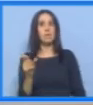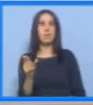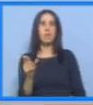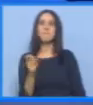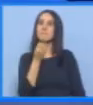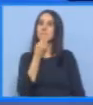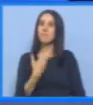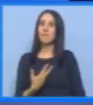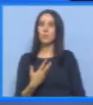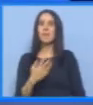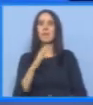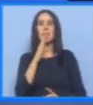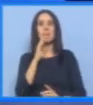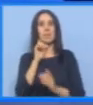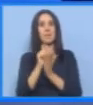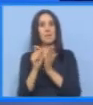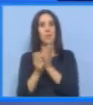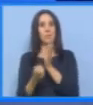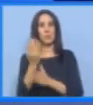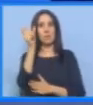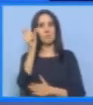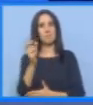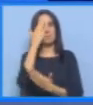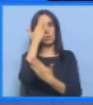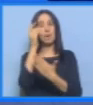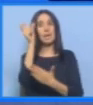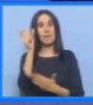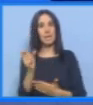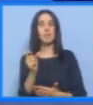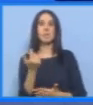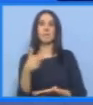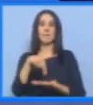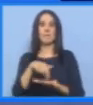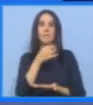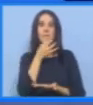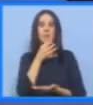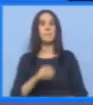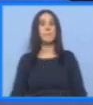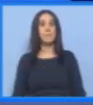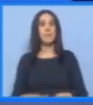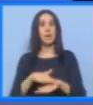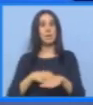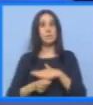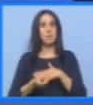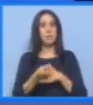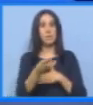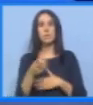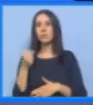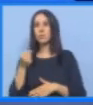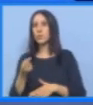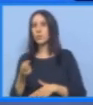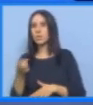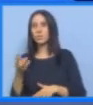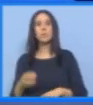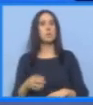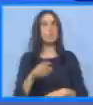praticamente o autor dessa cantata. É em nome dele, é ele que fala. E todas estas ações visam especificamente dar